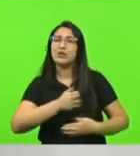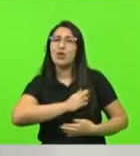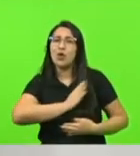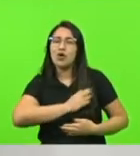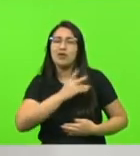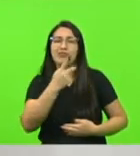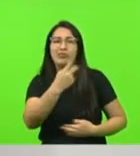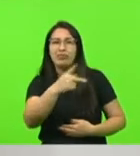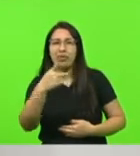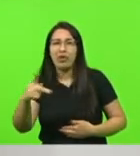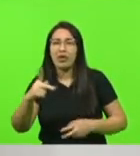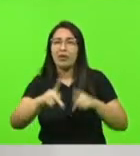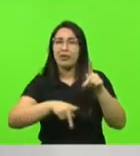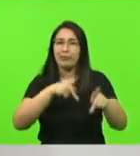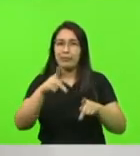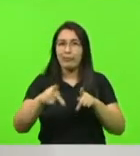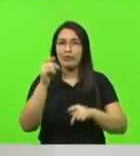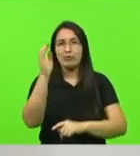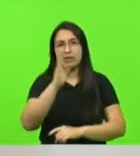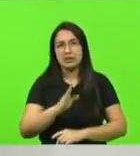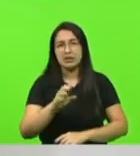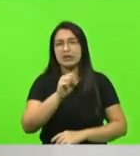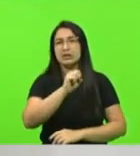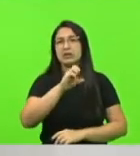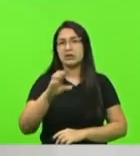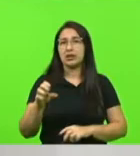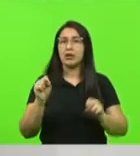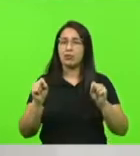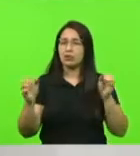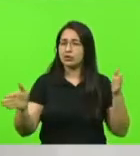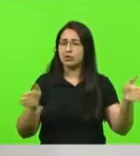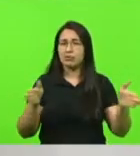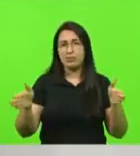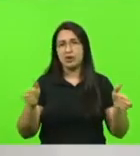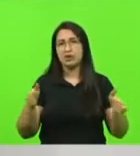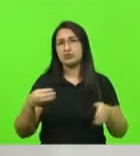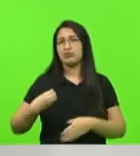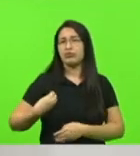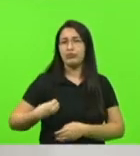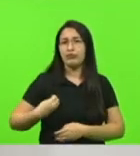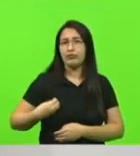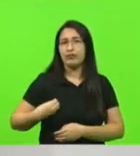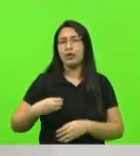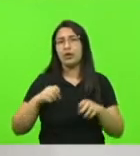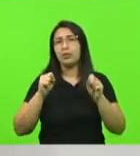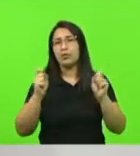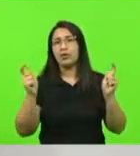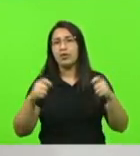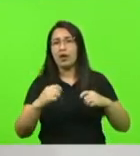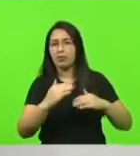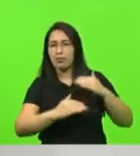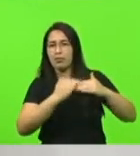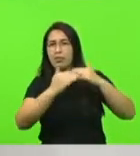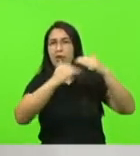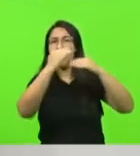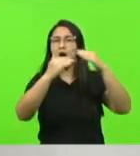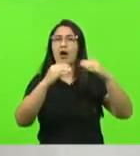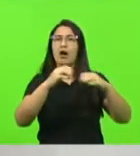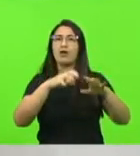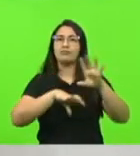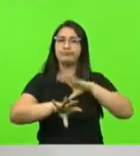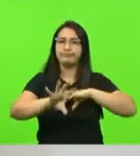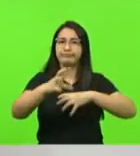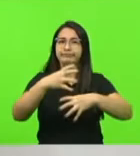povo brasileiro, fazendo com que esse espaço, de fato, seja um espaço de vida e que possa prosperar a solidariedade entre